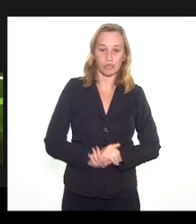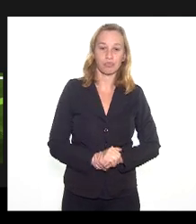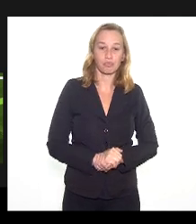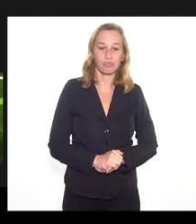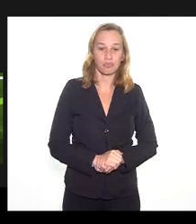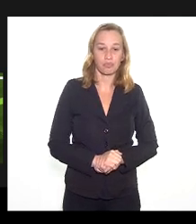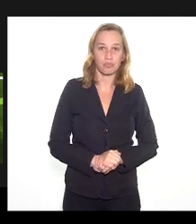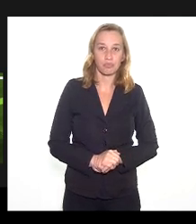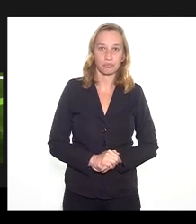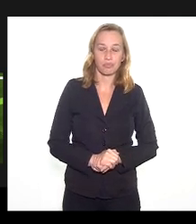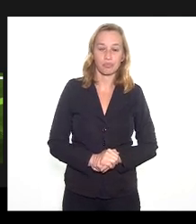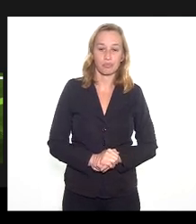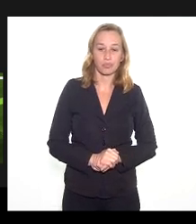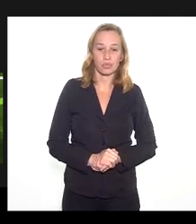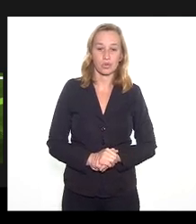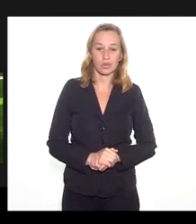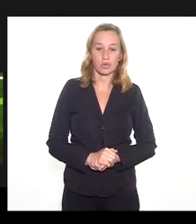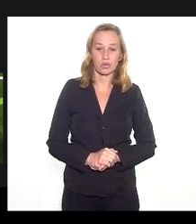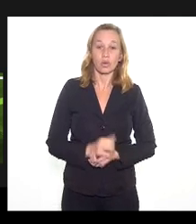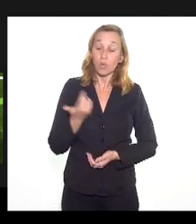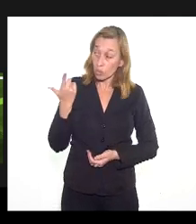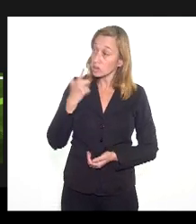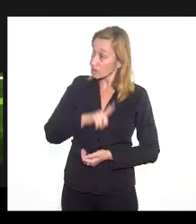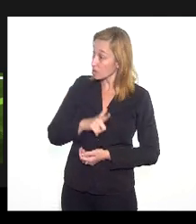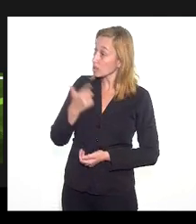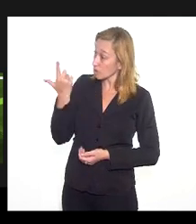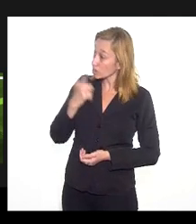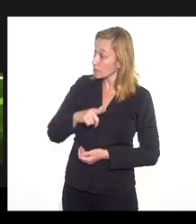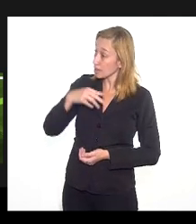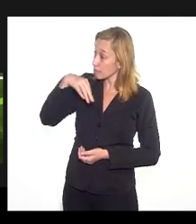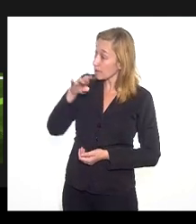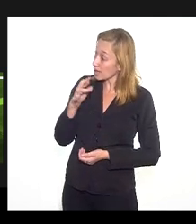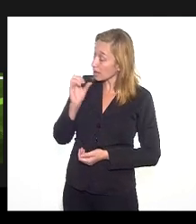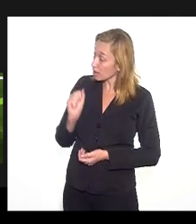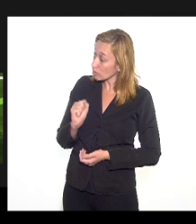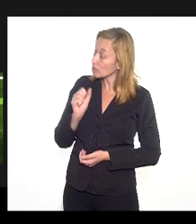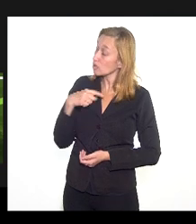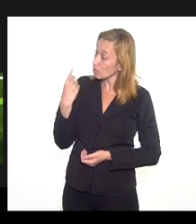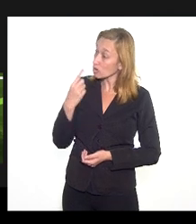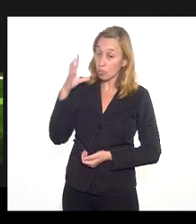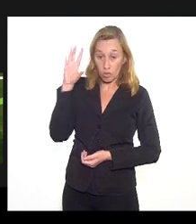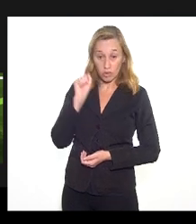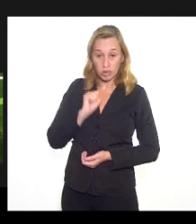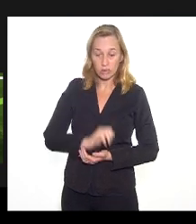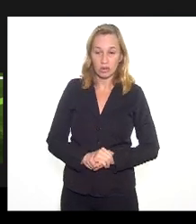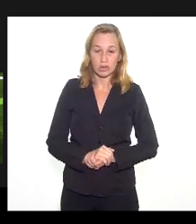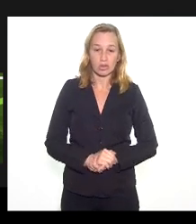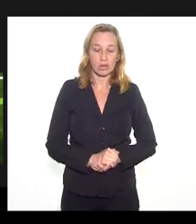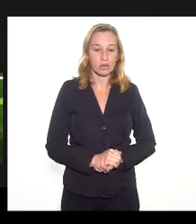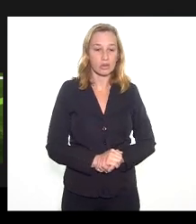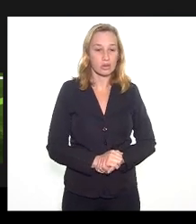Não estou conseguindo. Conseguiu, senhora Marilda, estamos te ouvindo.